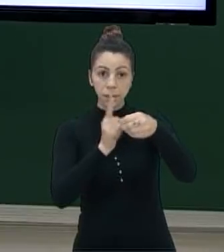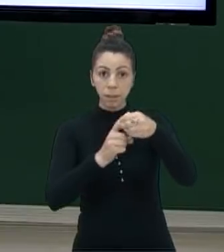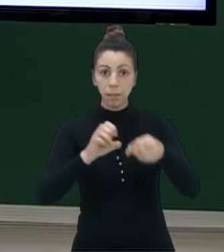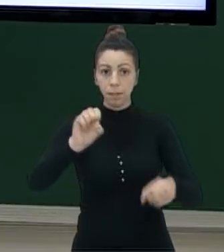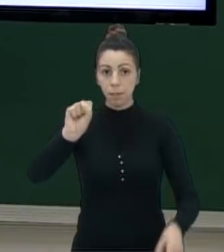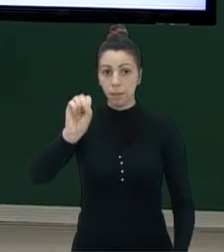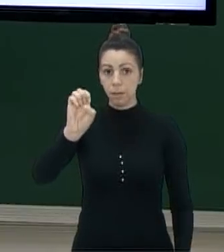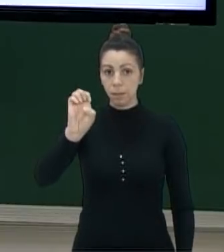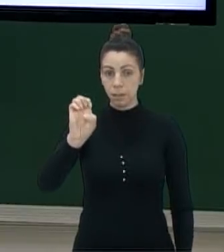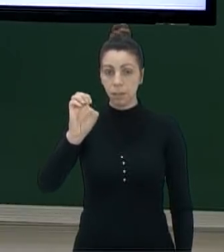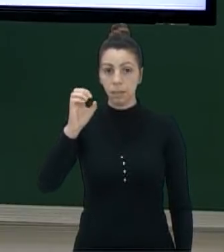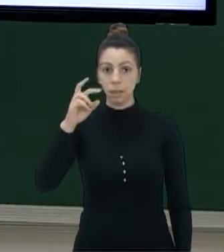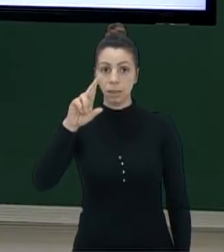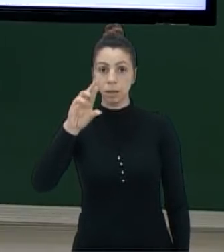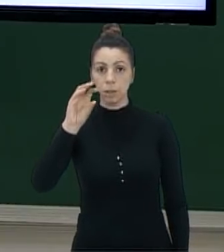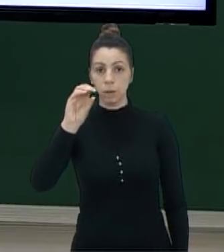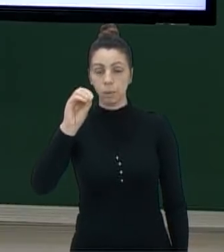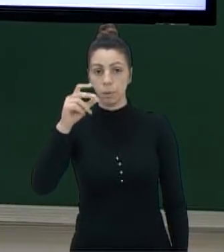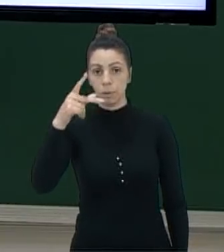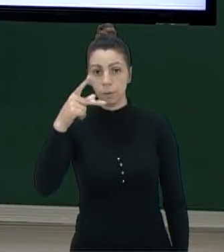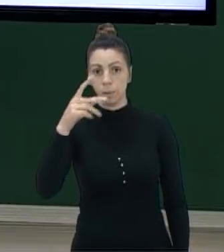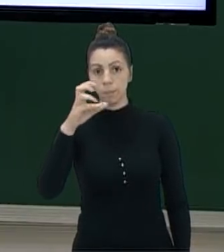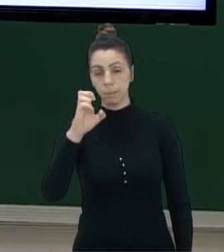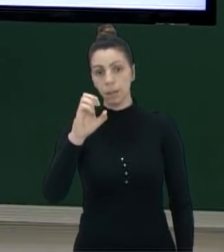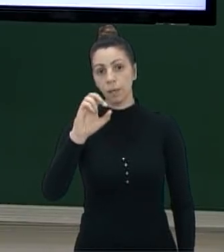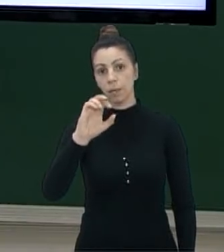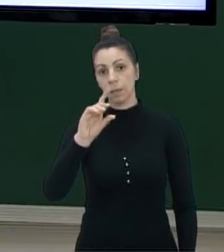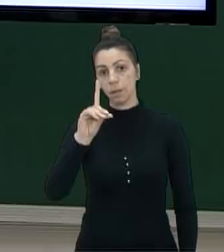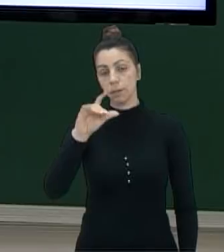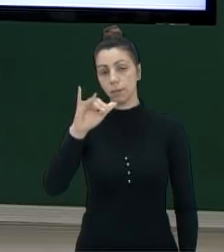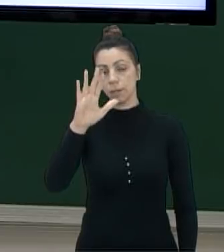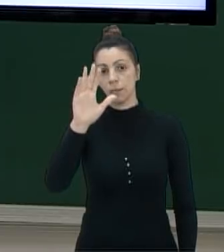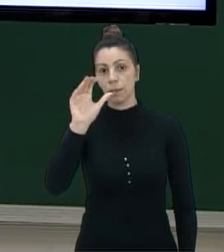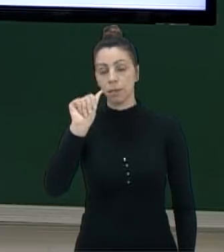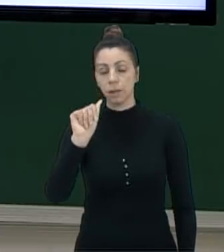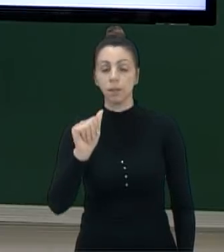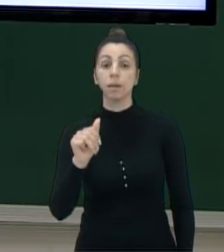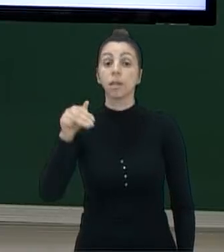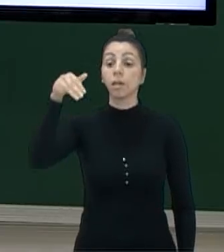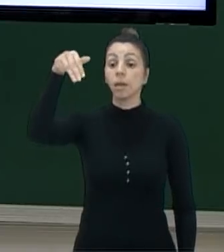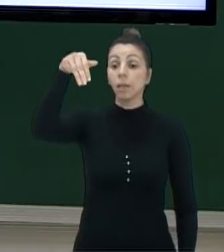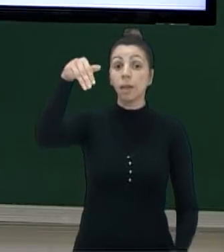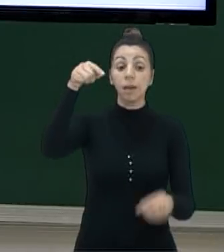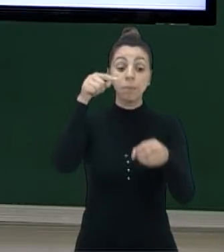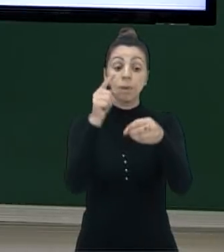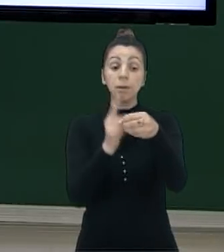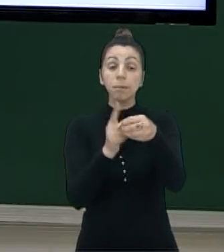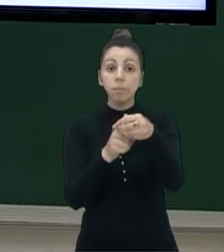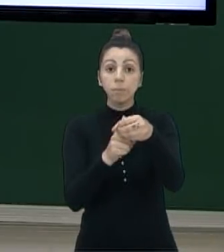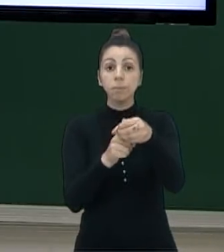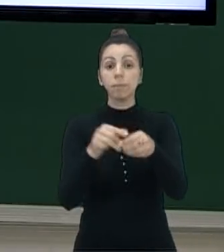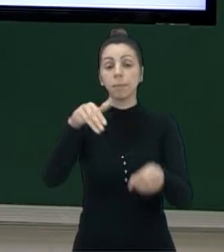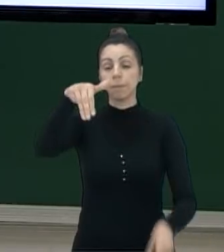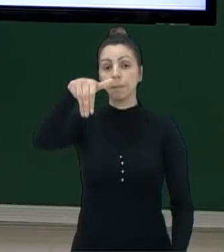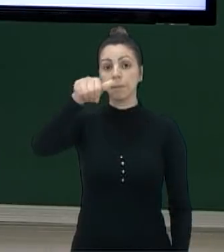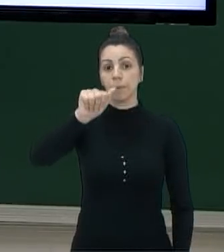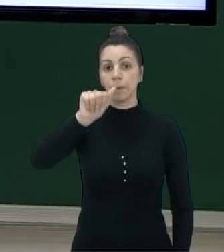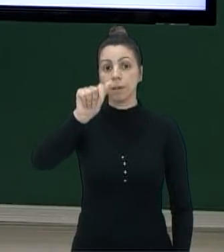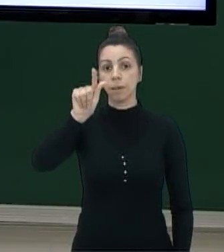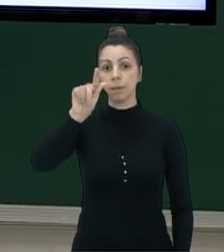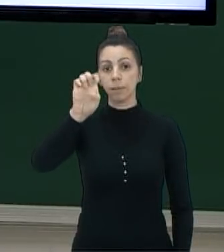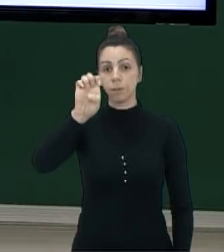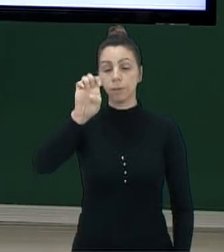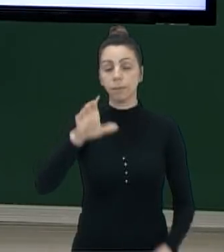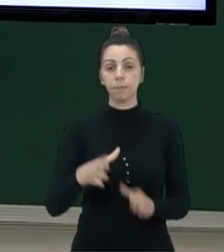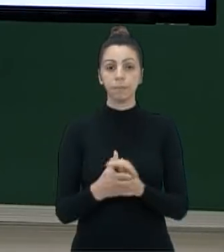ponto S. E o ponto M, uma região do município de Magé. A pergunta que ele